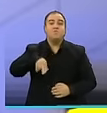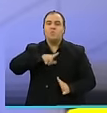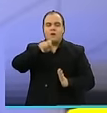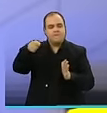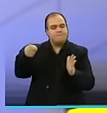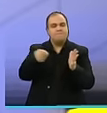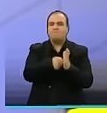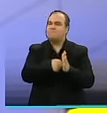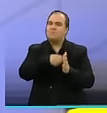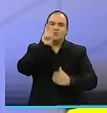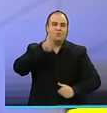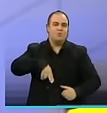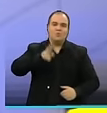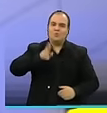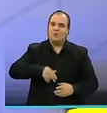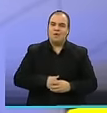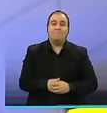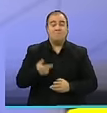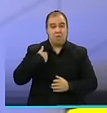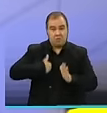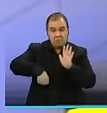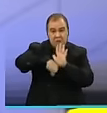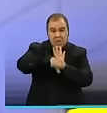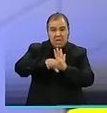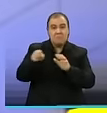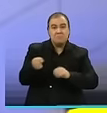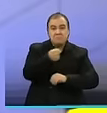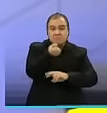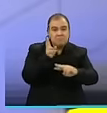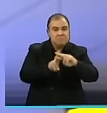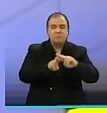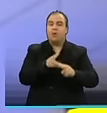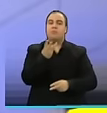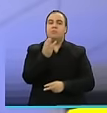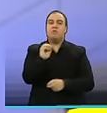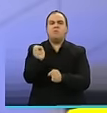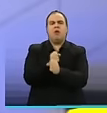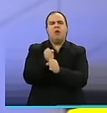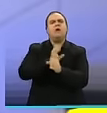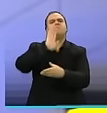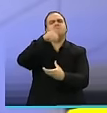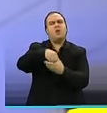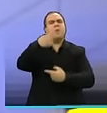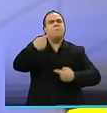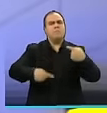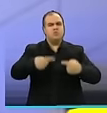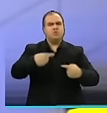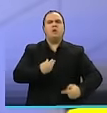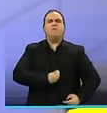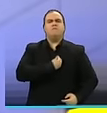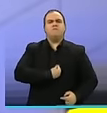indiciamento, nunca tive uma condenação. 30 anos na política, na vida pública, nunca tive sequer